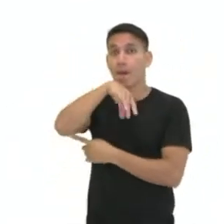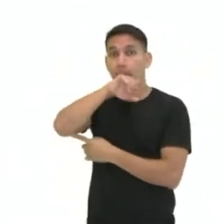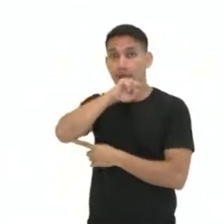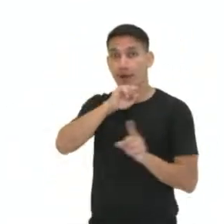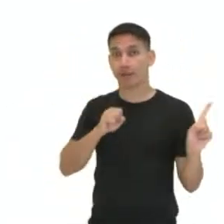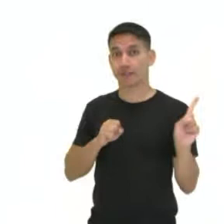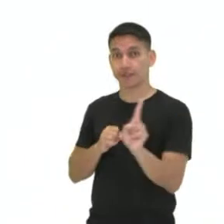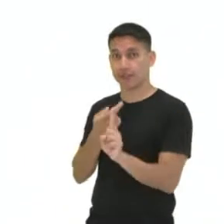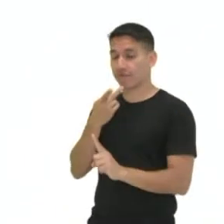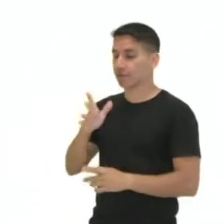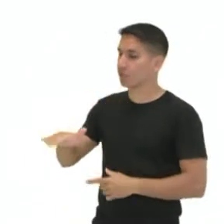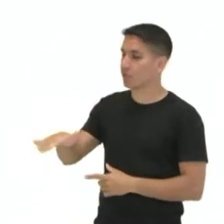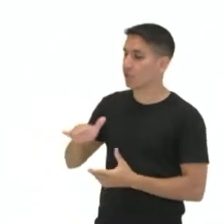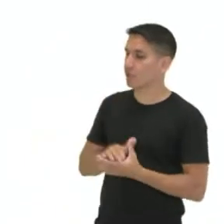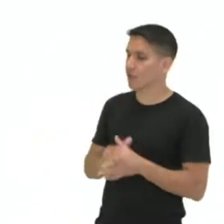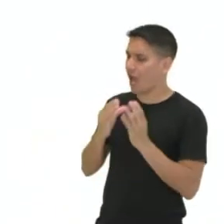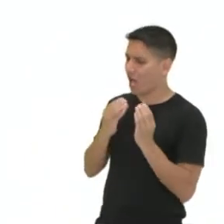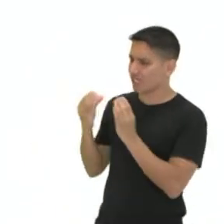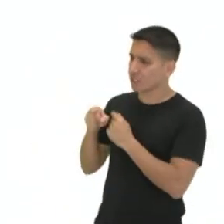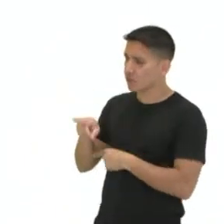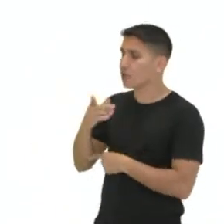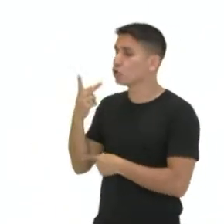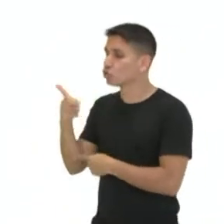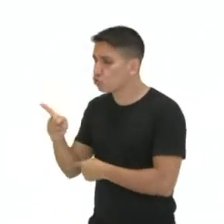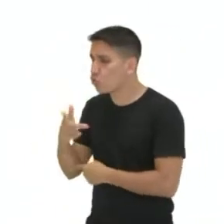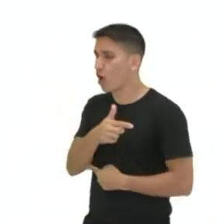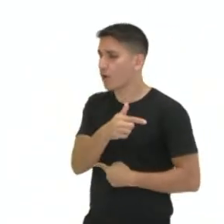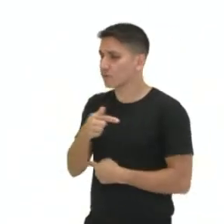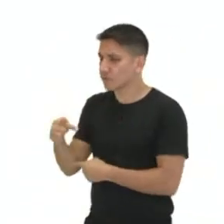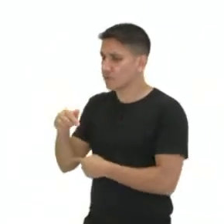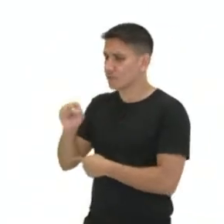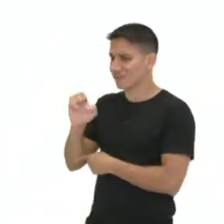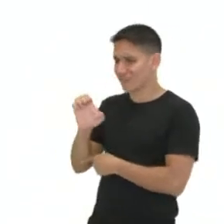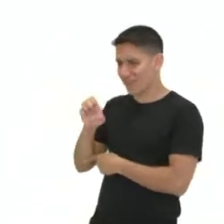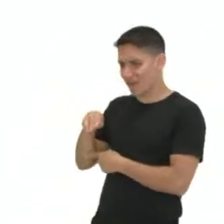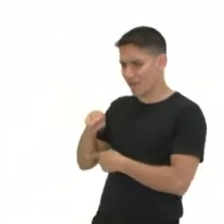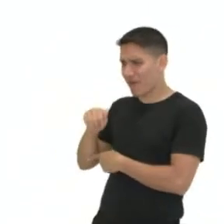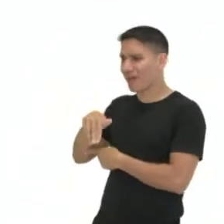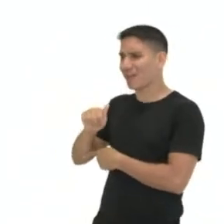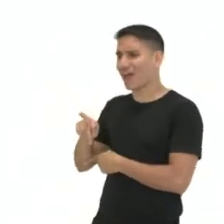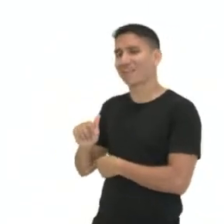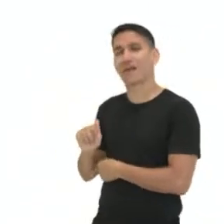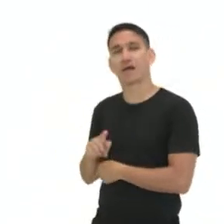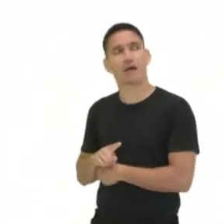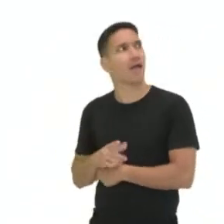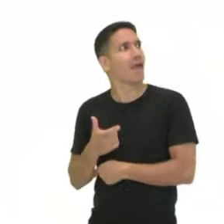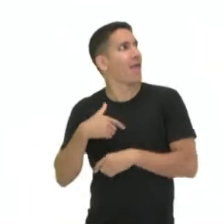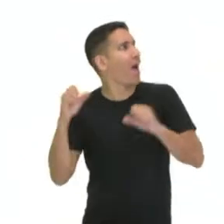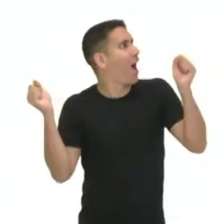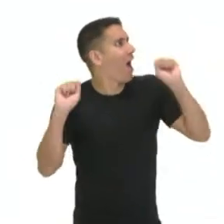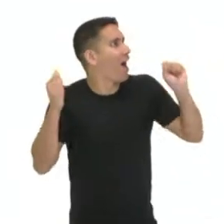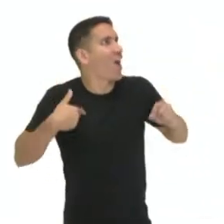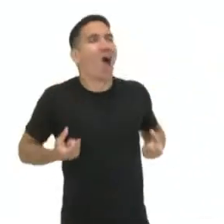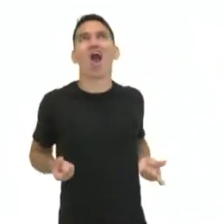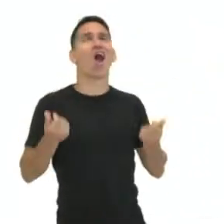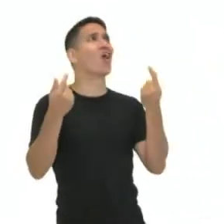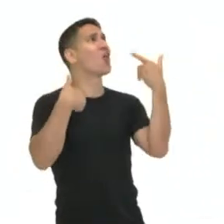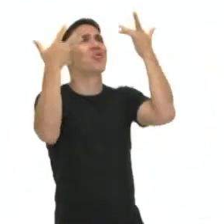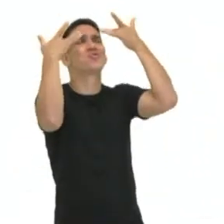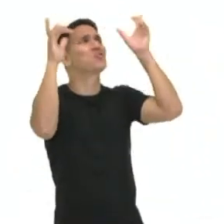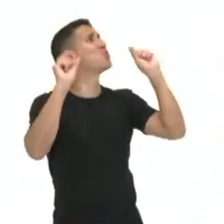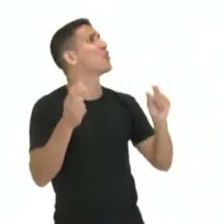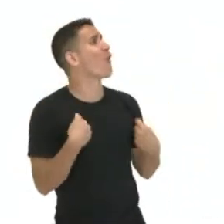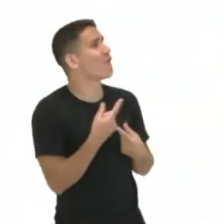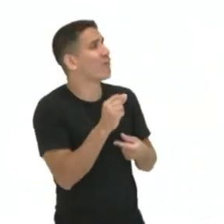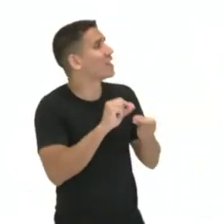e diz: Magali, sua semanada. Eba, tô rica, não sei nem o que vou fazer com